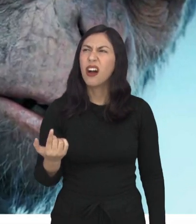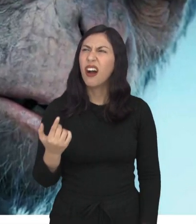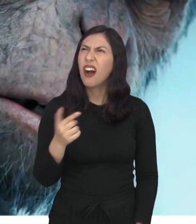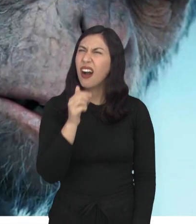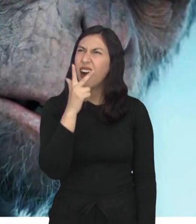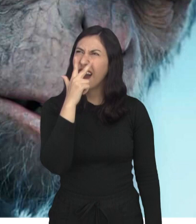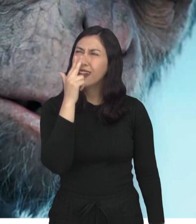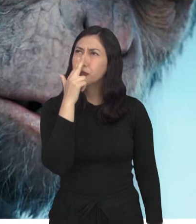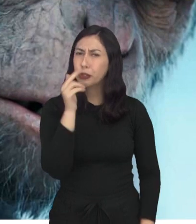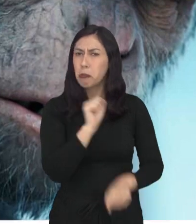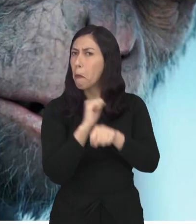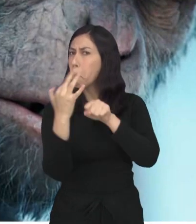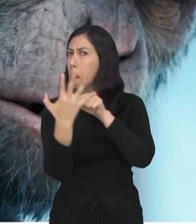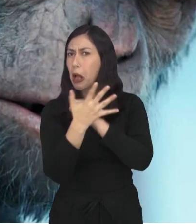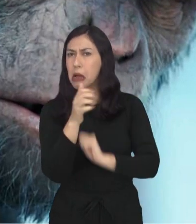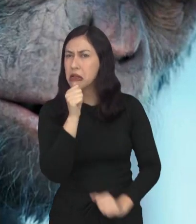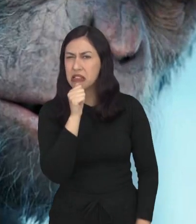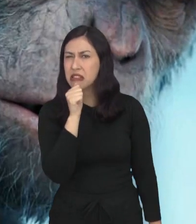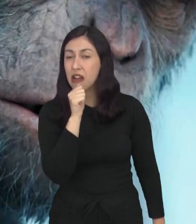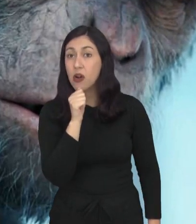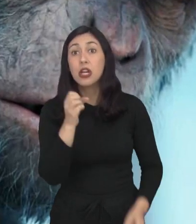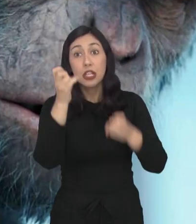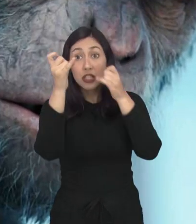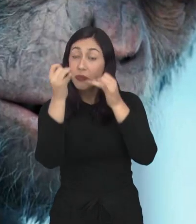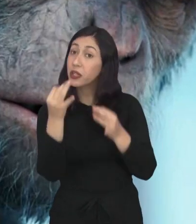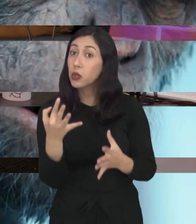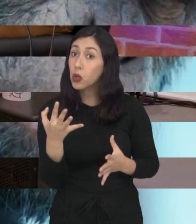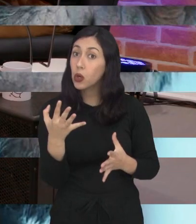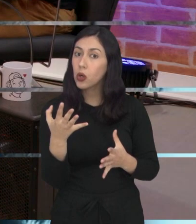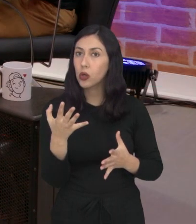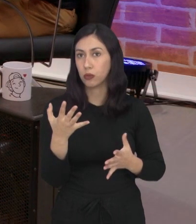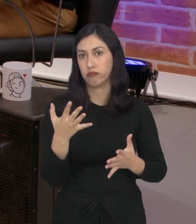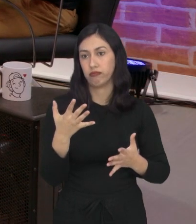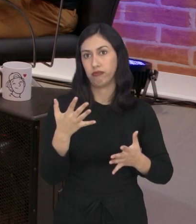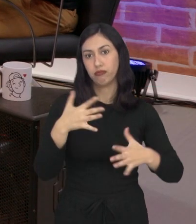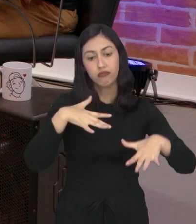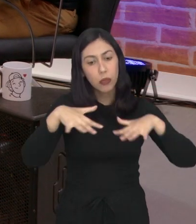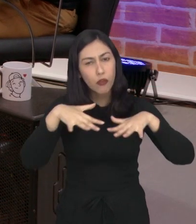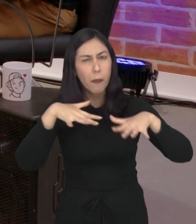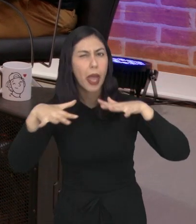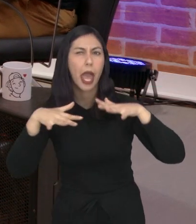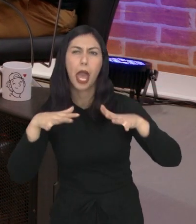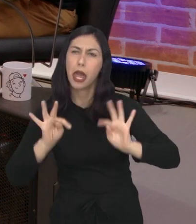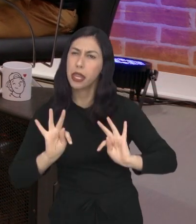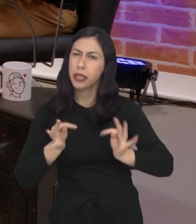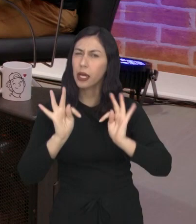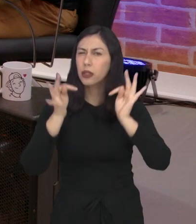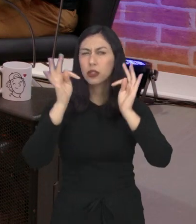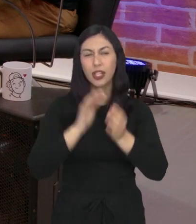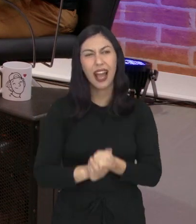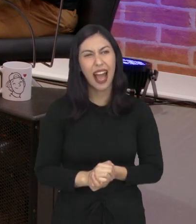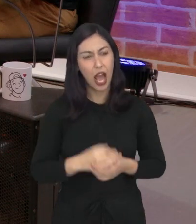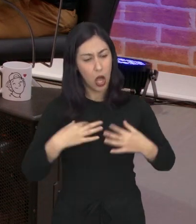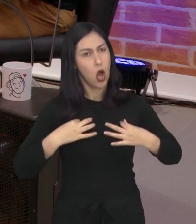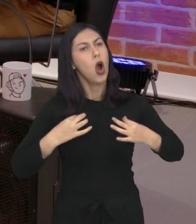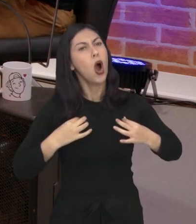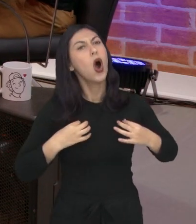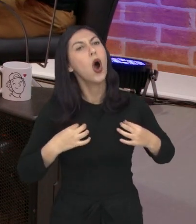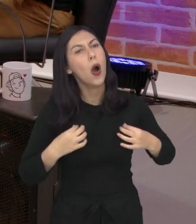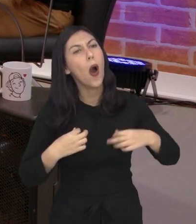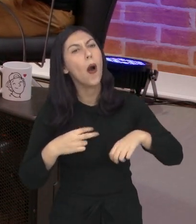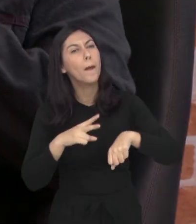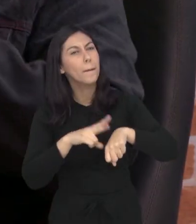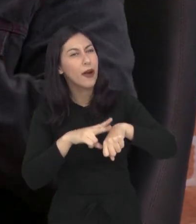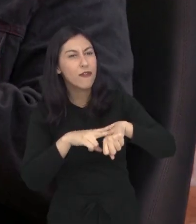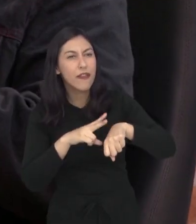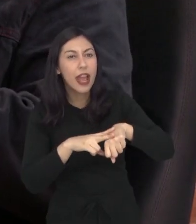até da pandemia, ele falou sobre essa questão da captura de movimento, sobre a tecnologia dele. Que é o cara que se veste de verde, fica lá no croma. Que tem